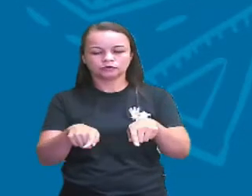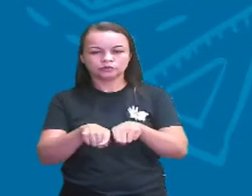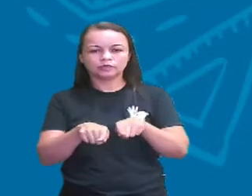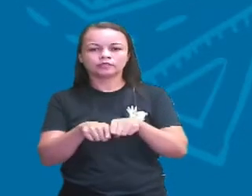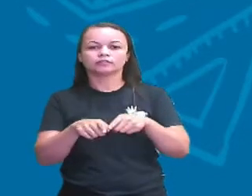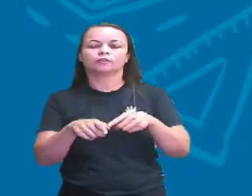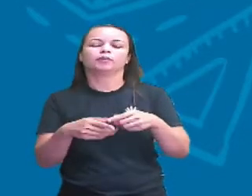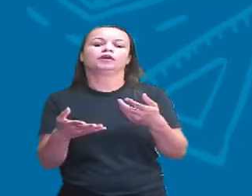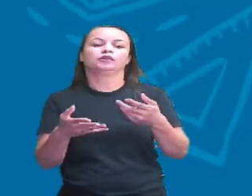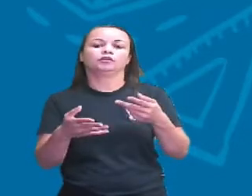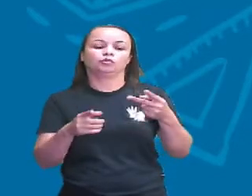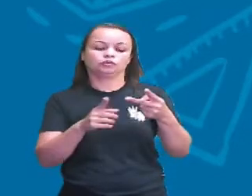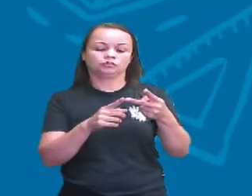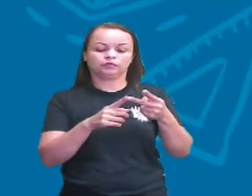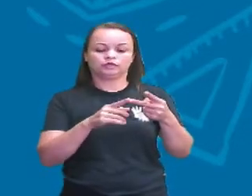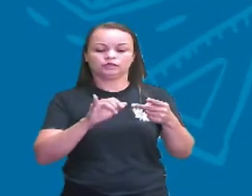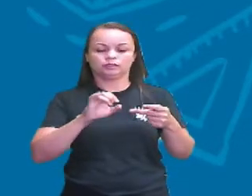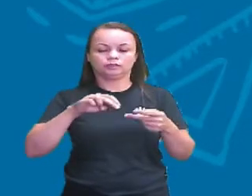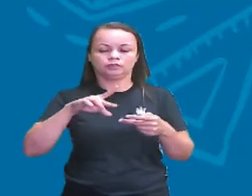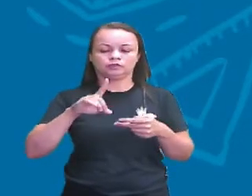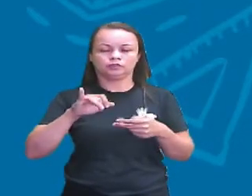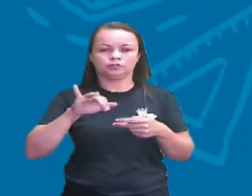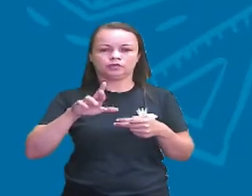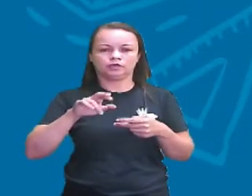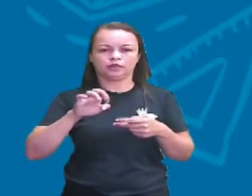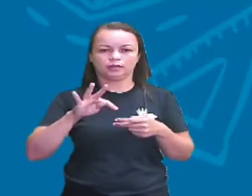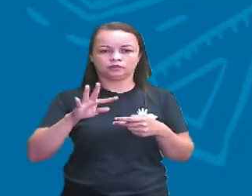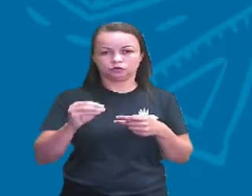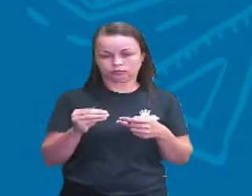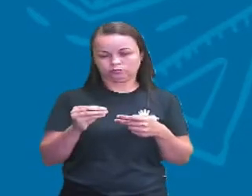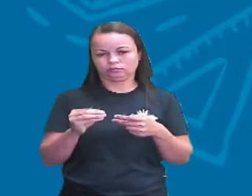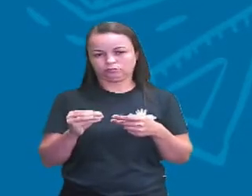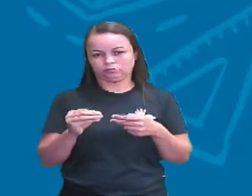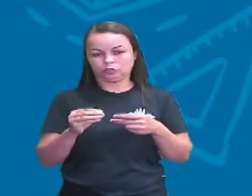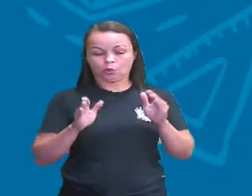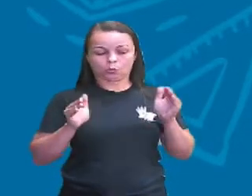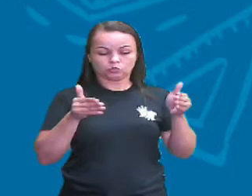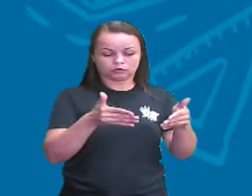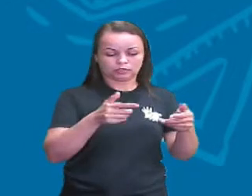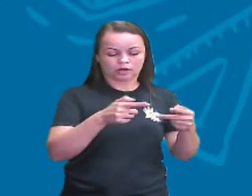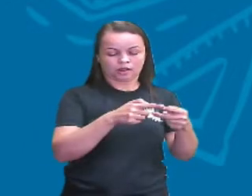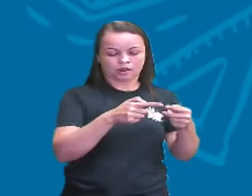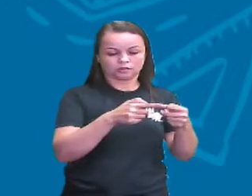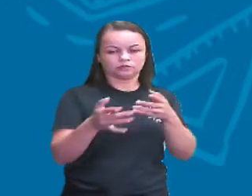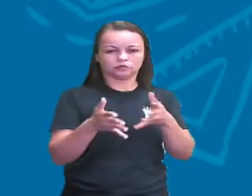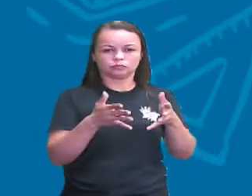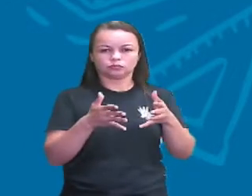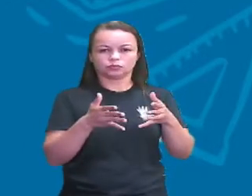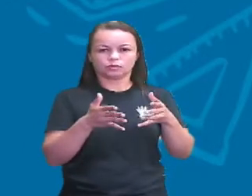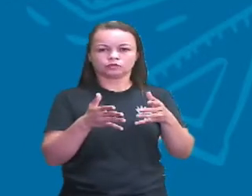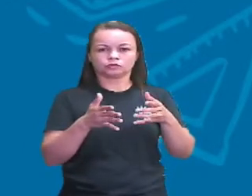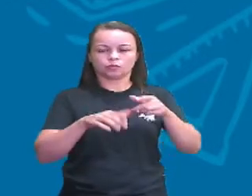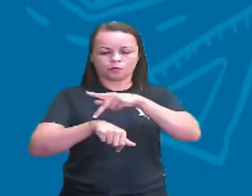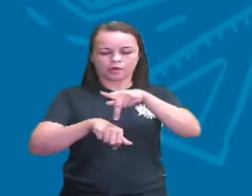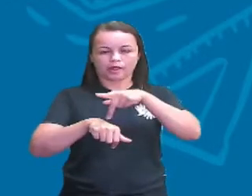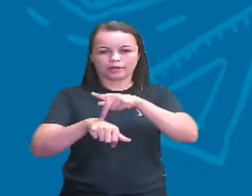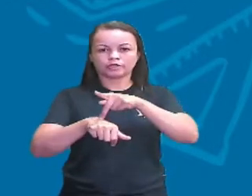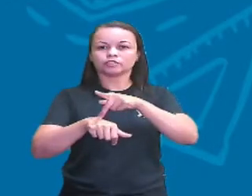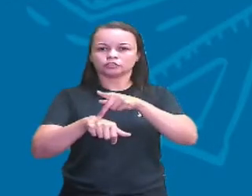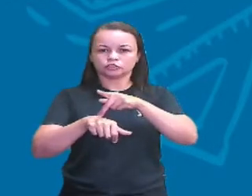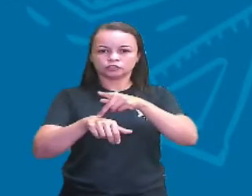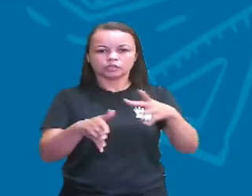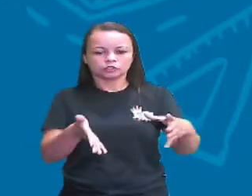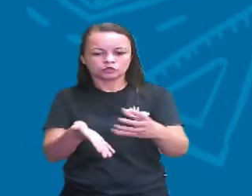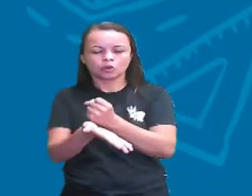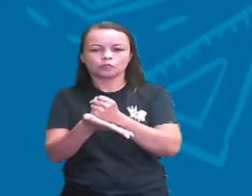indireto. O domínio direto acontece quando um país domina diretamente a política